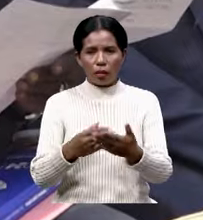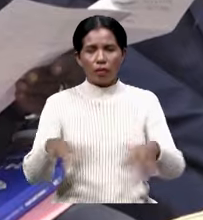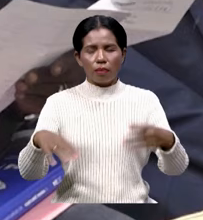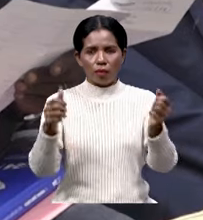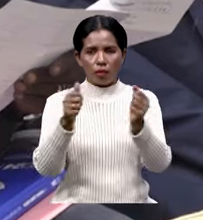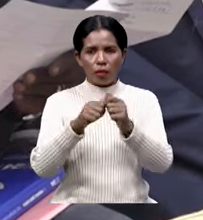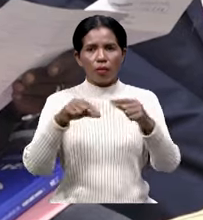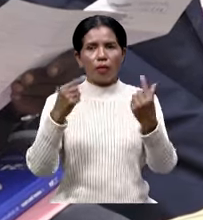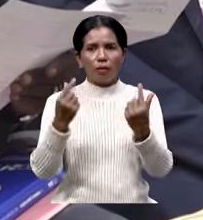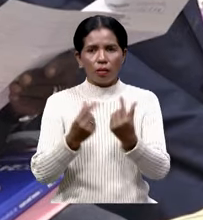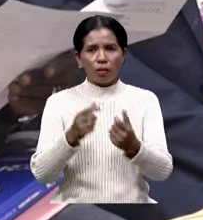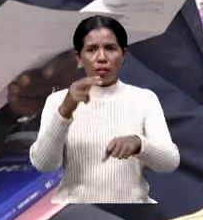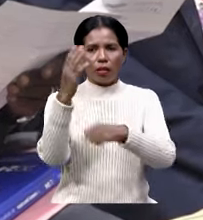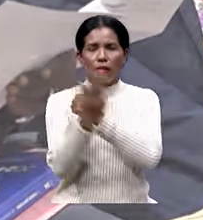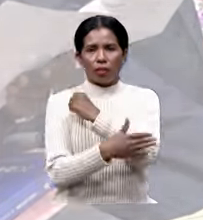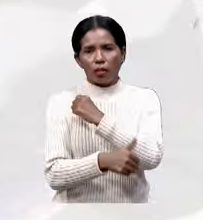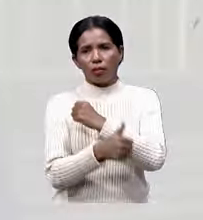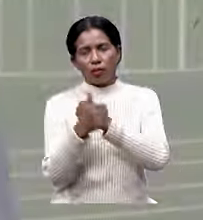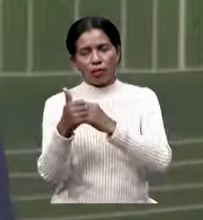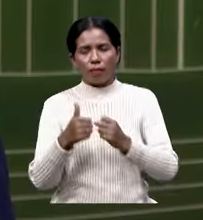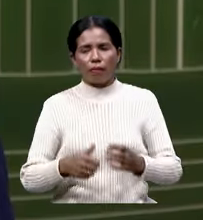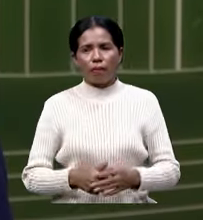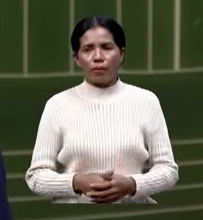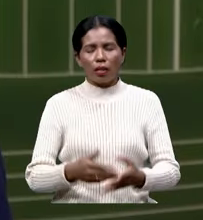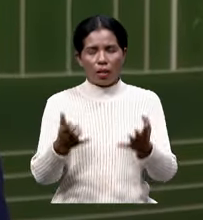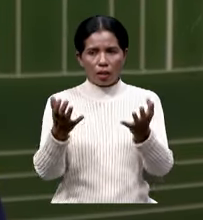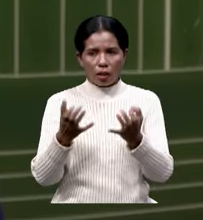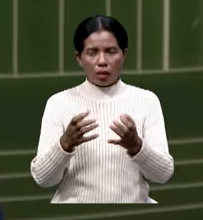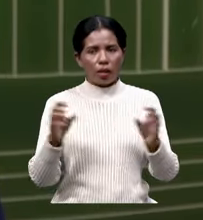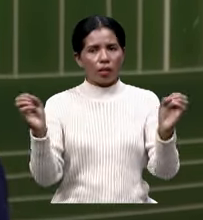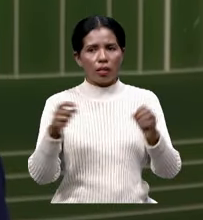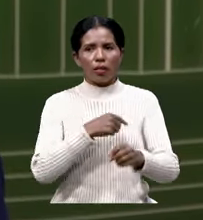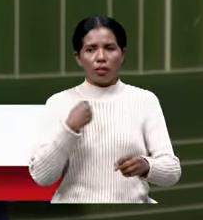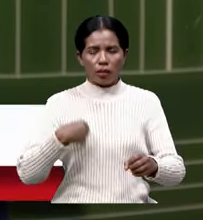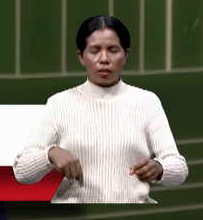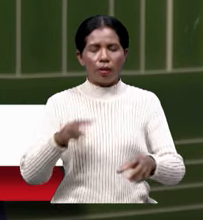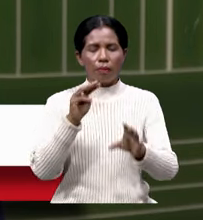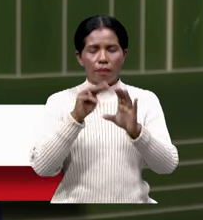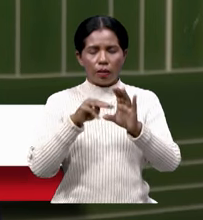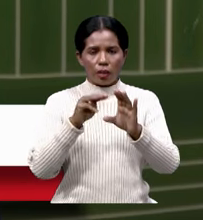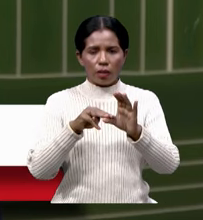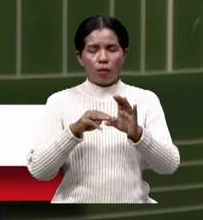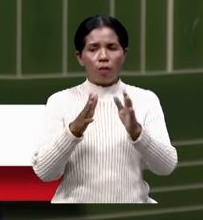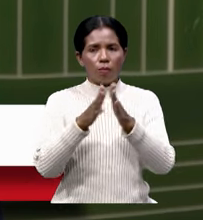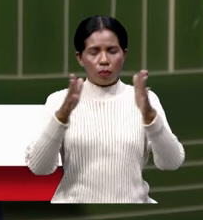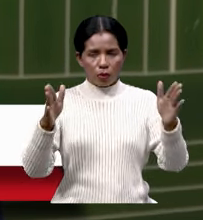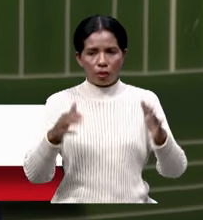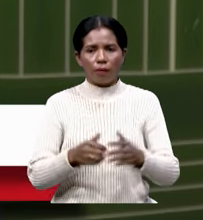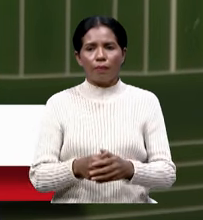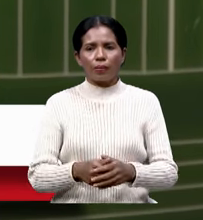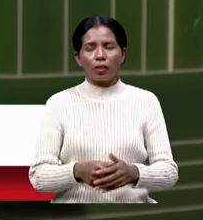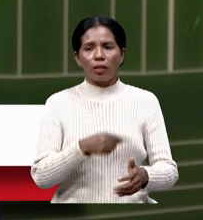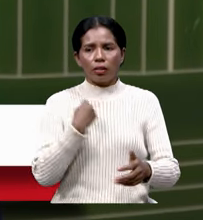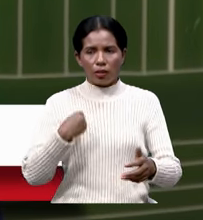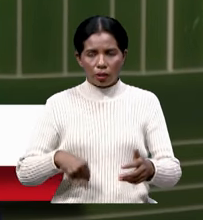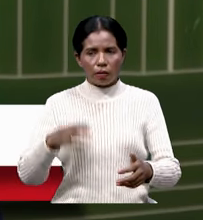rede empresarial entre nação sira CPLP. Hakar kalakui sina mercado bot e sina mos